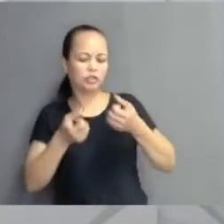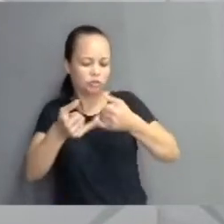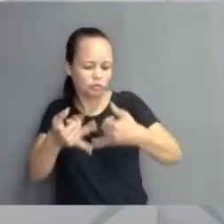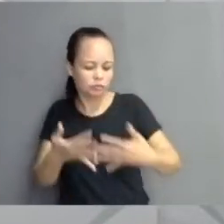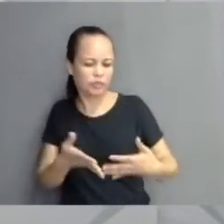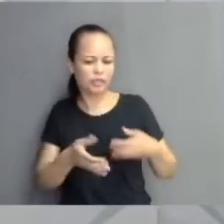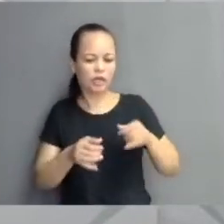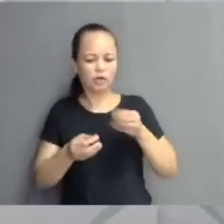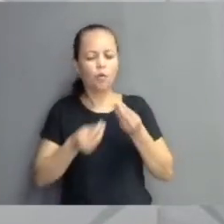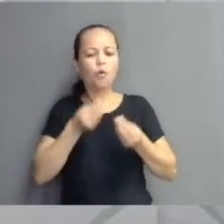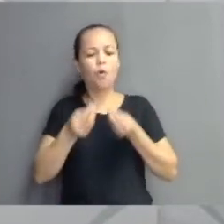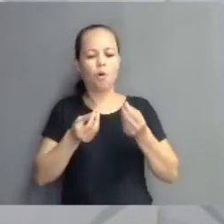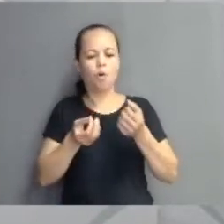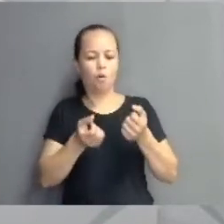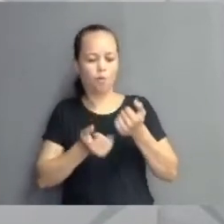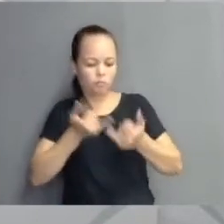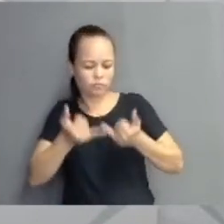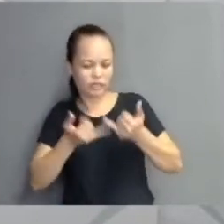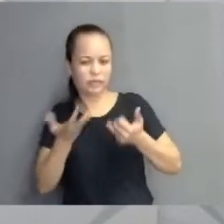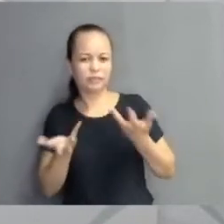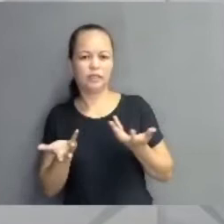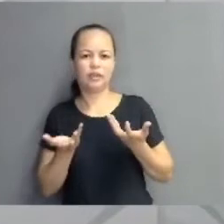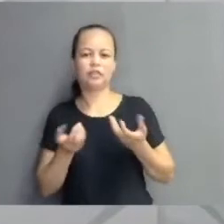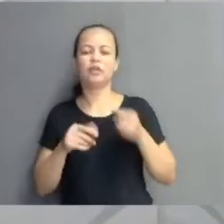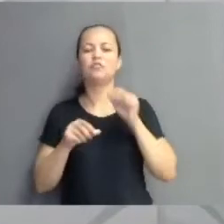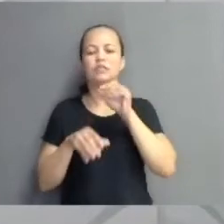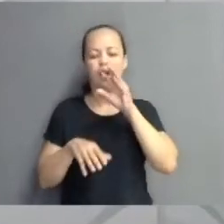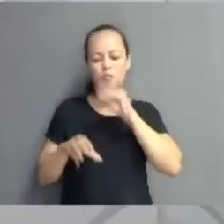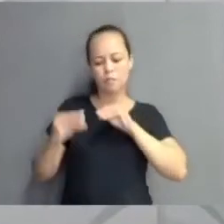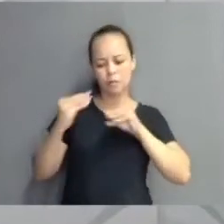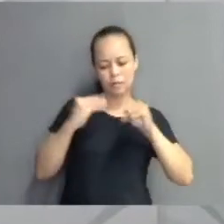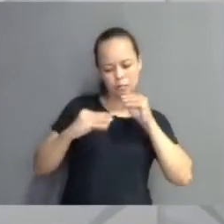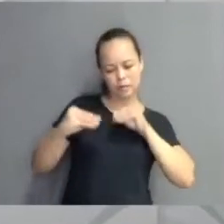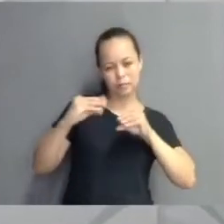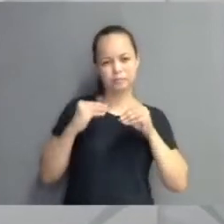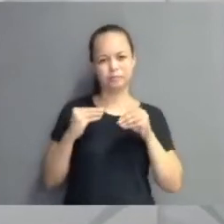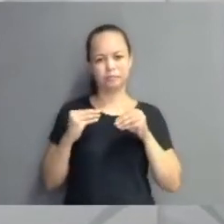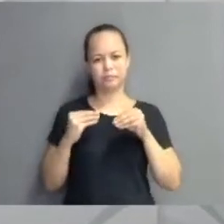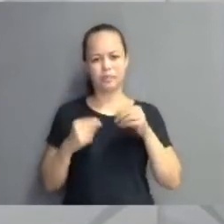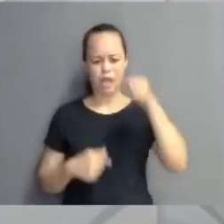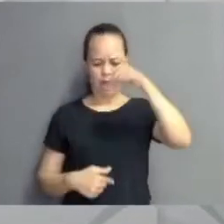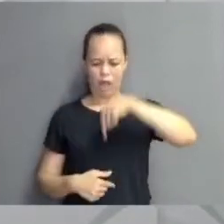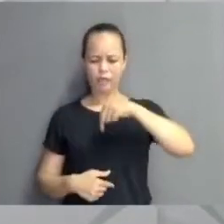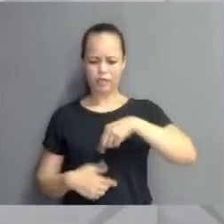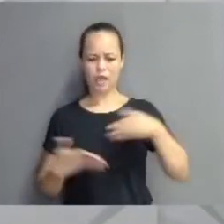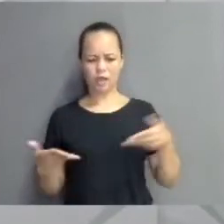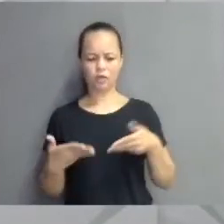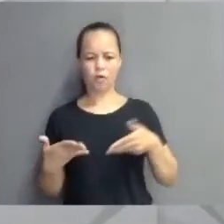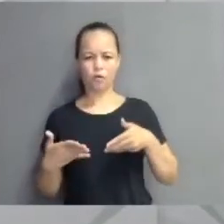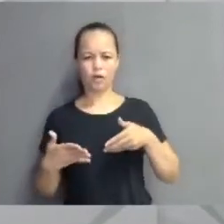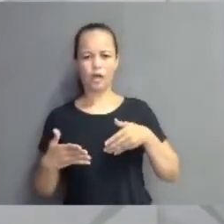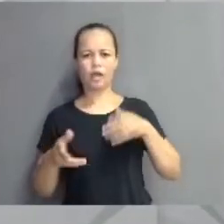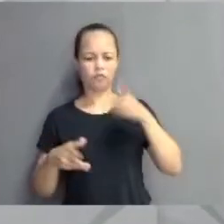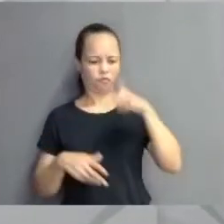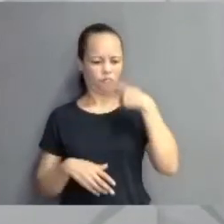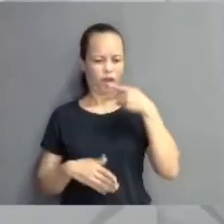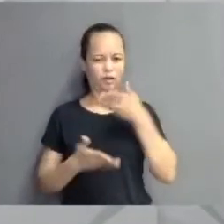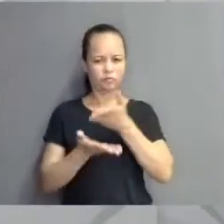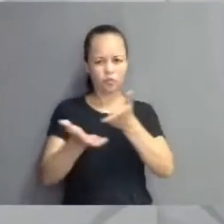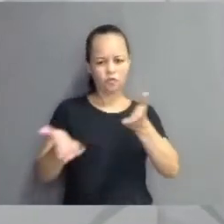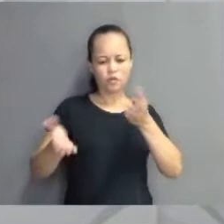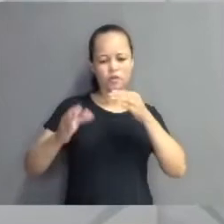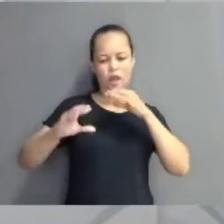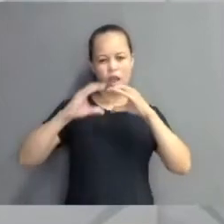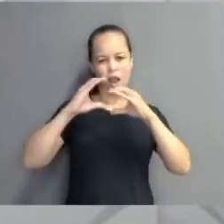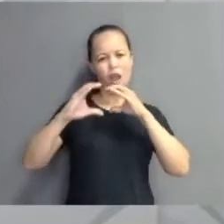brincadeira para o coleguinha você tá se comunicando verbo aumente eu aqui estou dando aula para vocês me Estou me comunicando